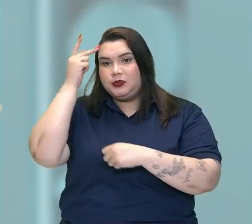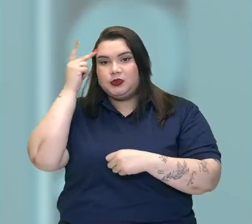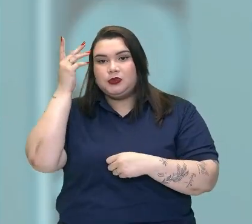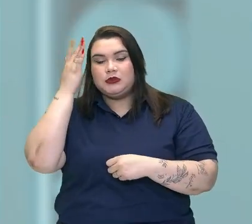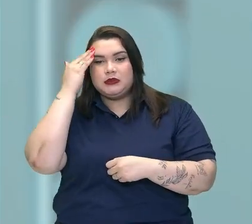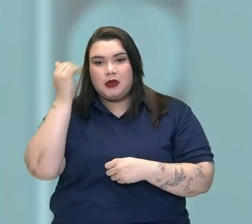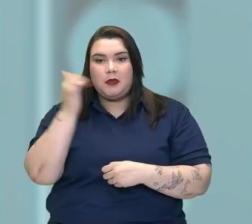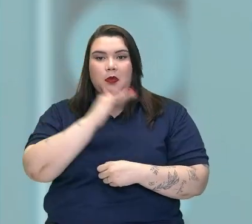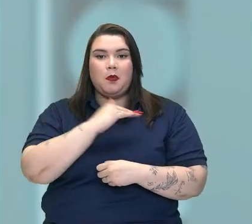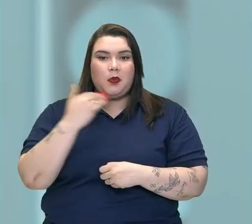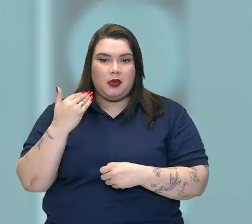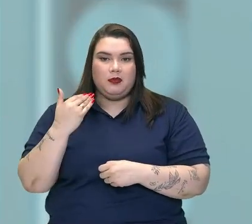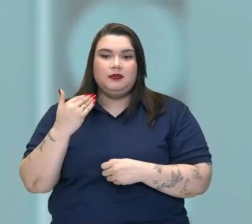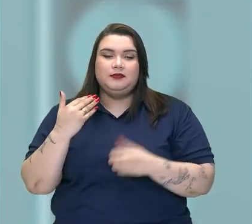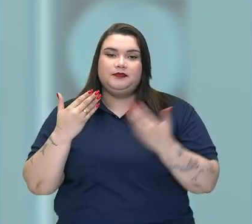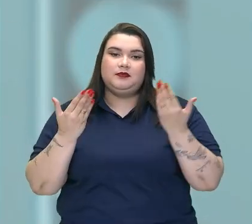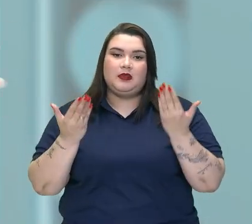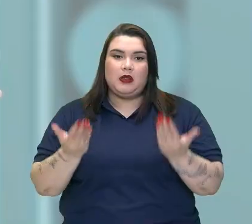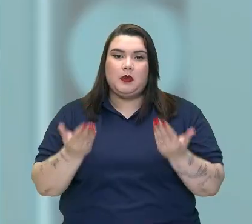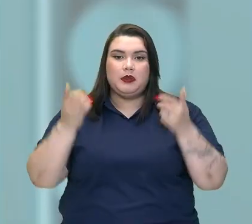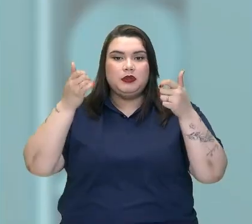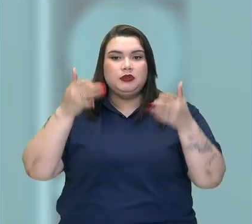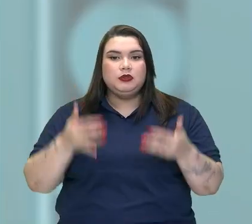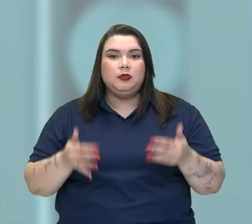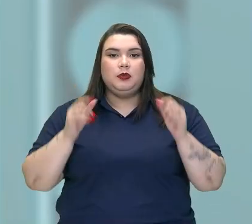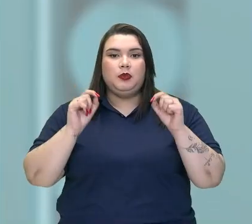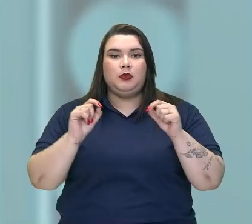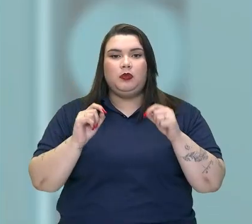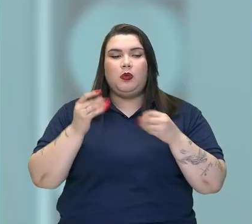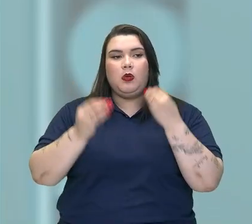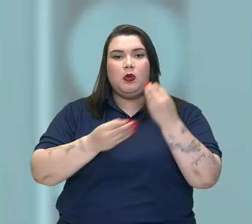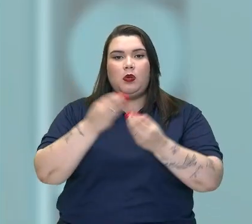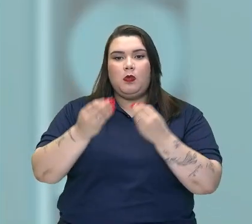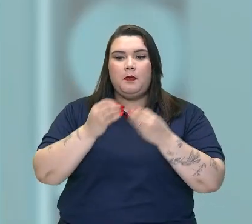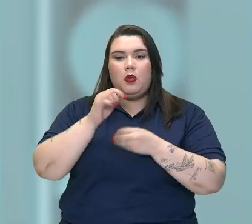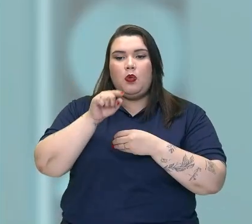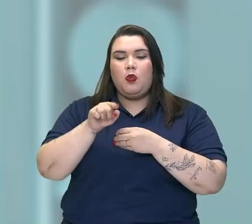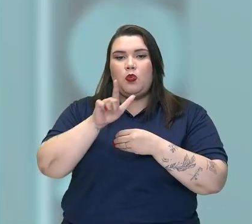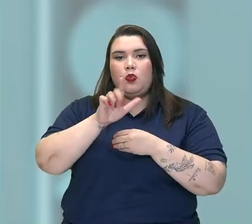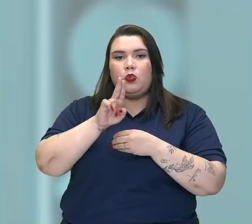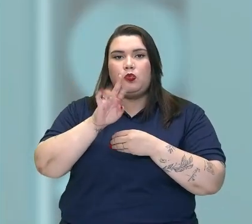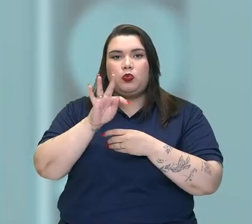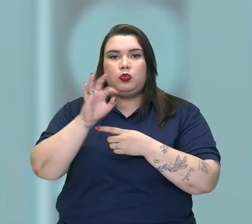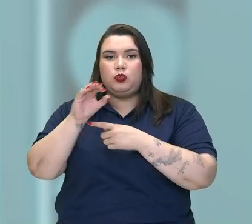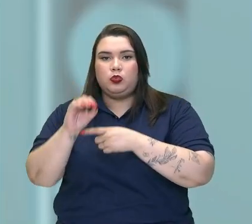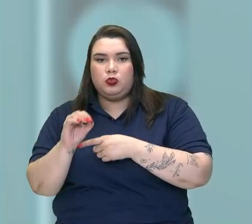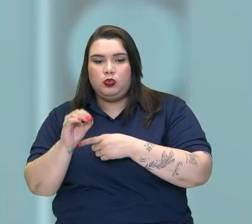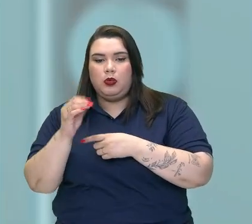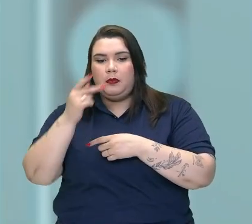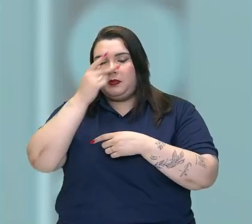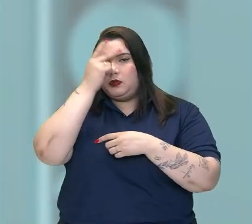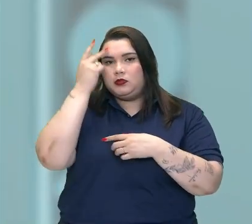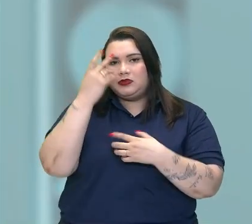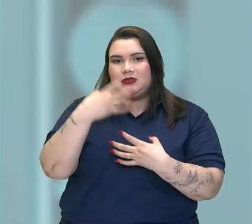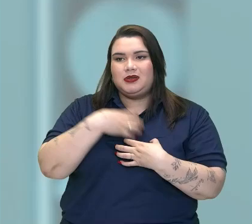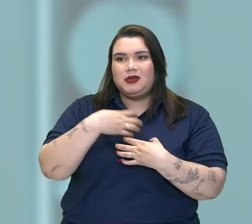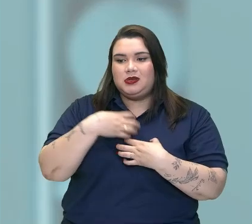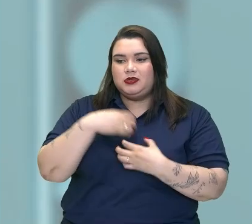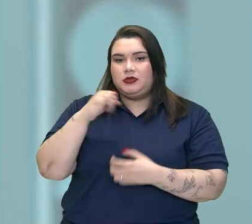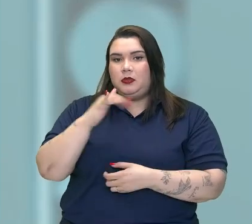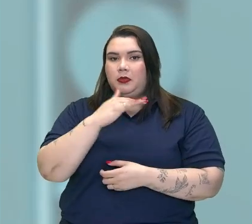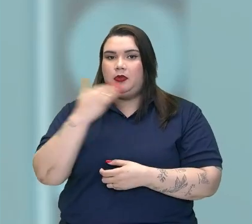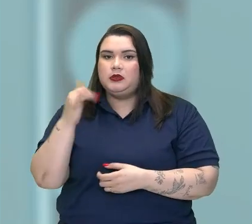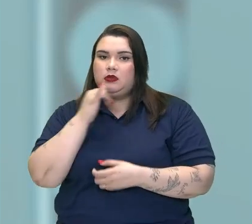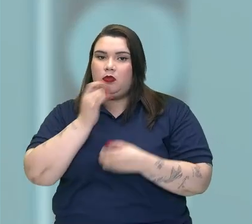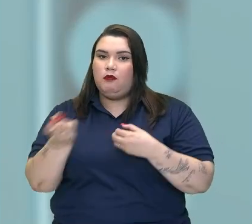morrido na guerra. E aí ela fala da questão do luto, né? Como o luto se prolonga e quando não bem tratado,